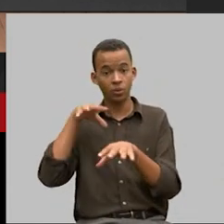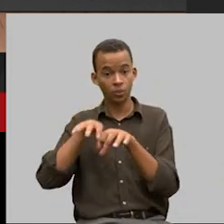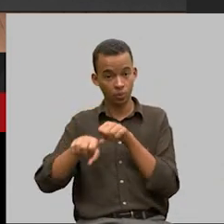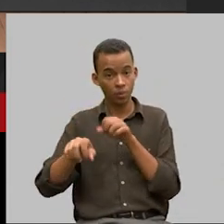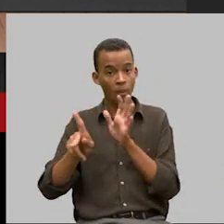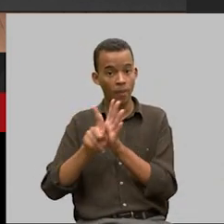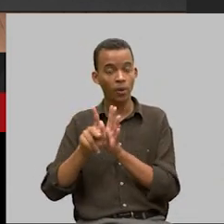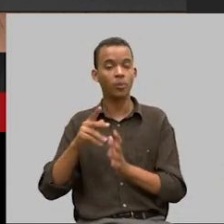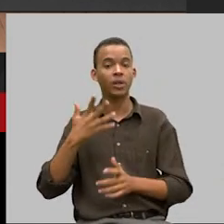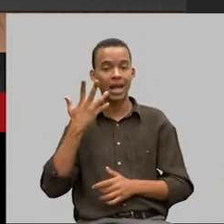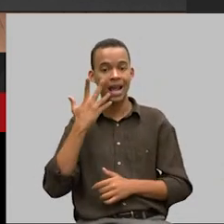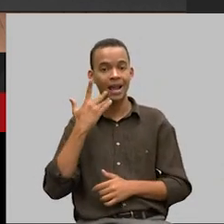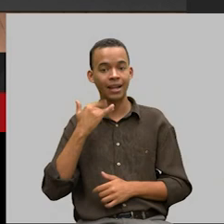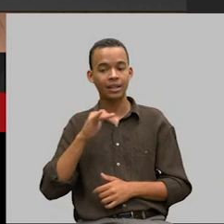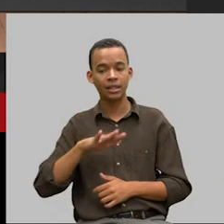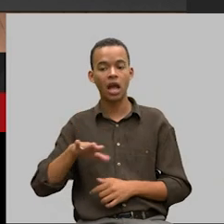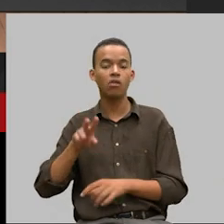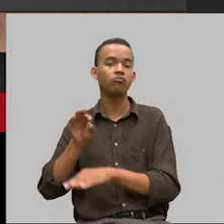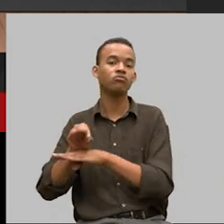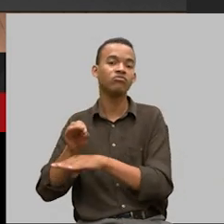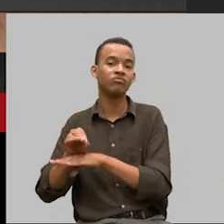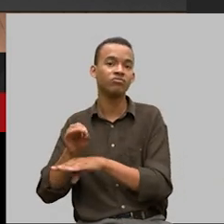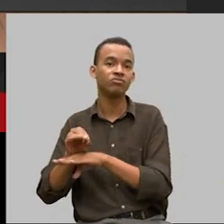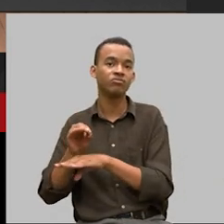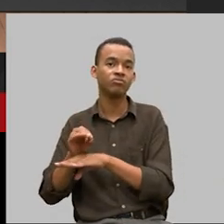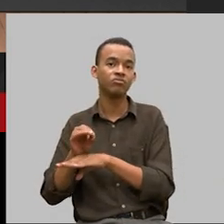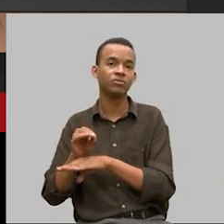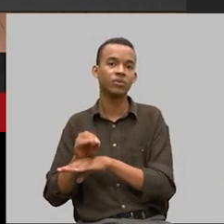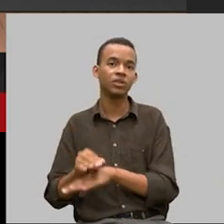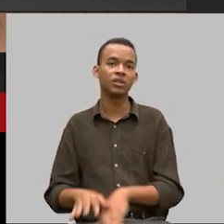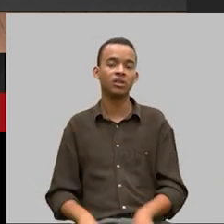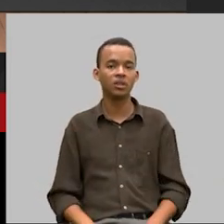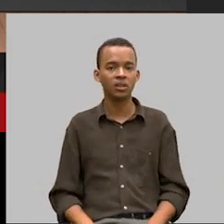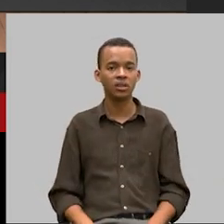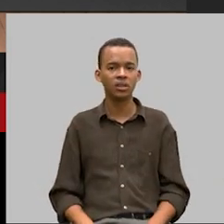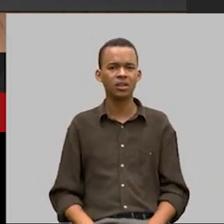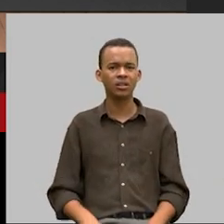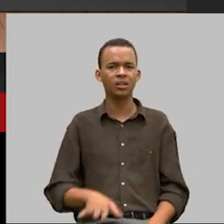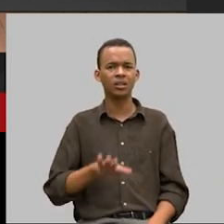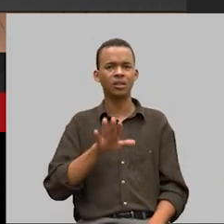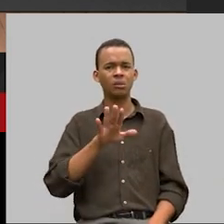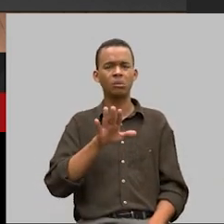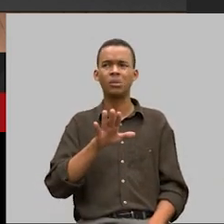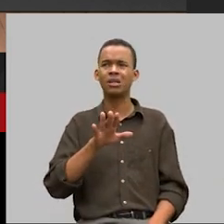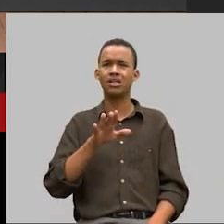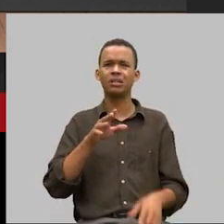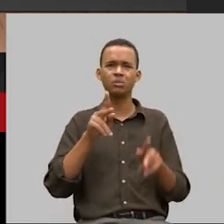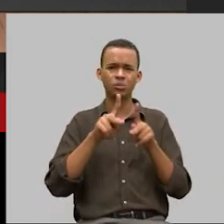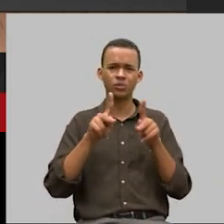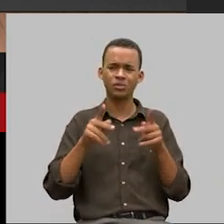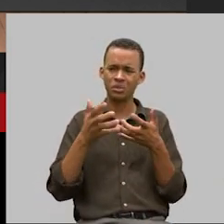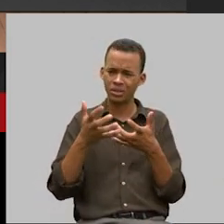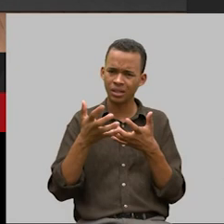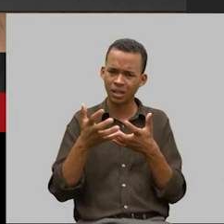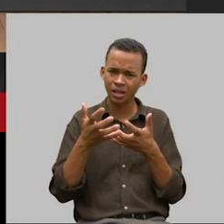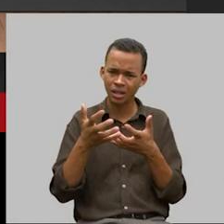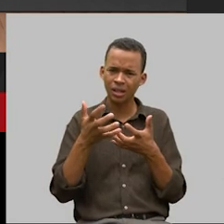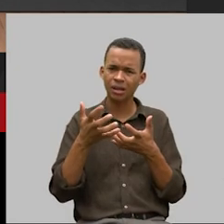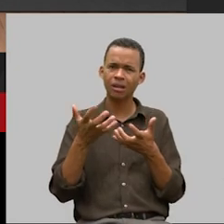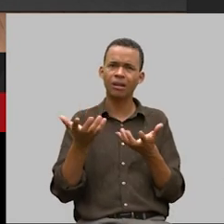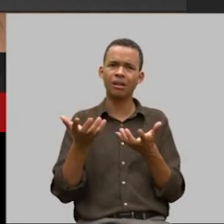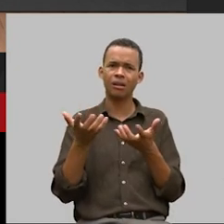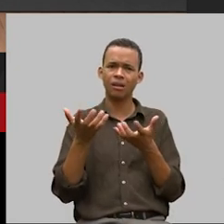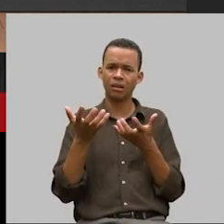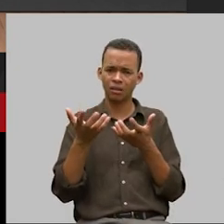criança cuidando da criança dele Ah mas a professora tá querendo que a criança tenha aula de noite a professora tá querendo que a pessoa limpe o ouvido porque a